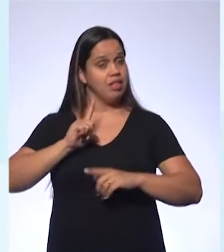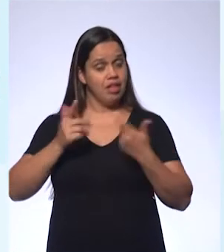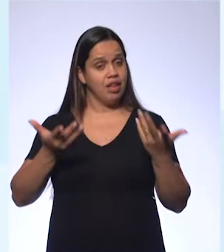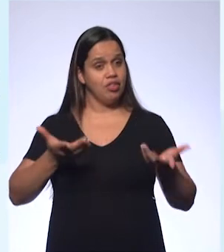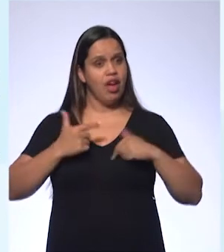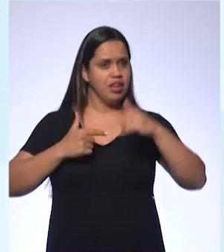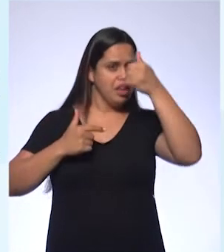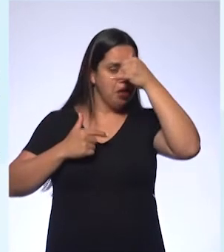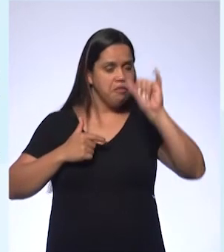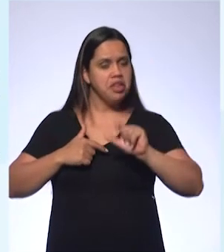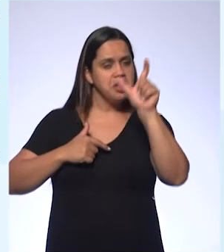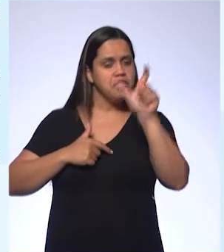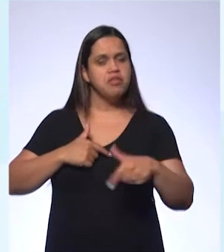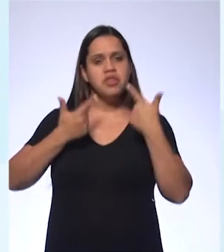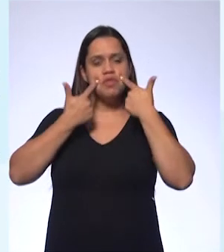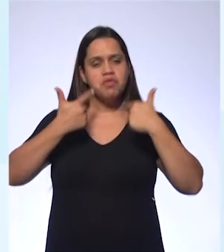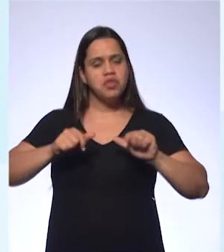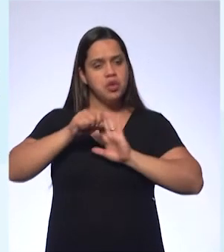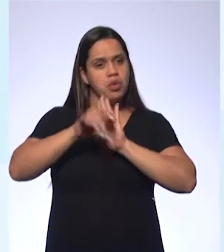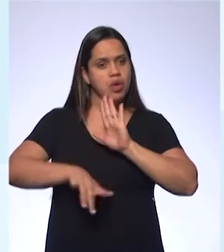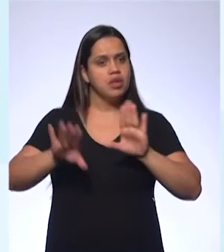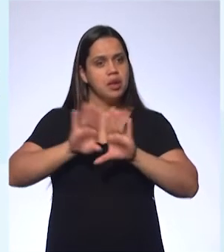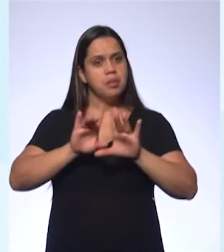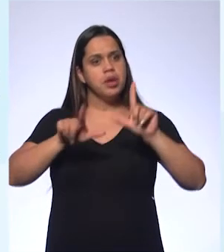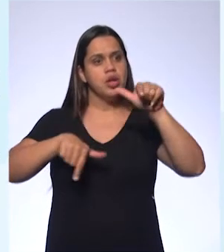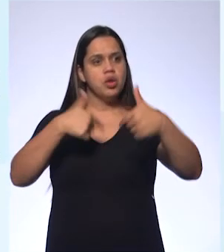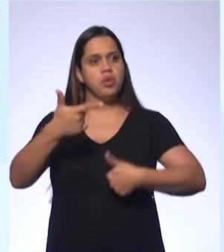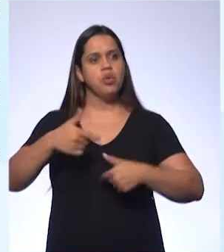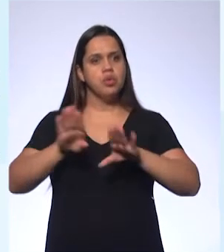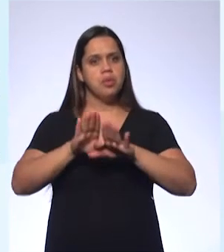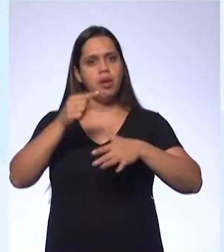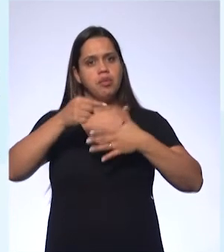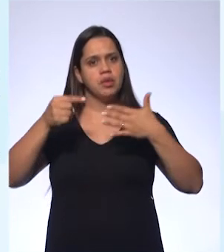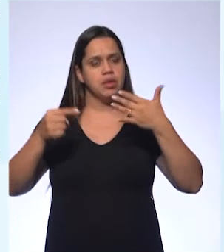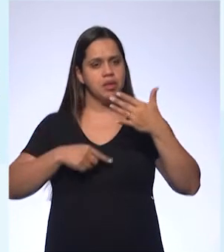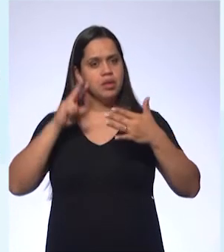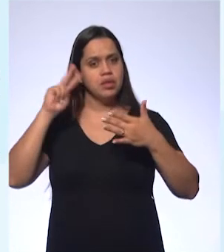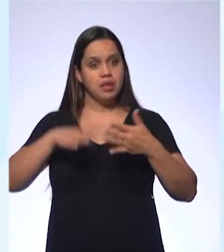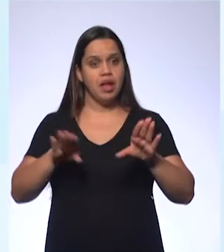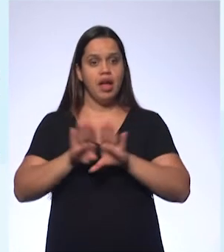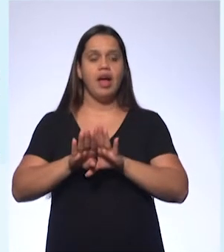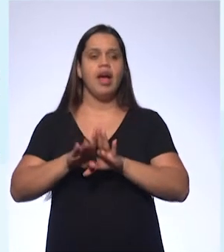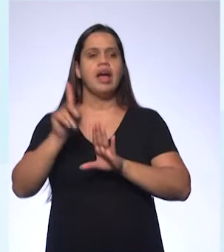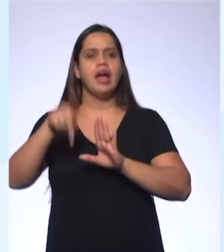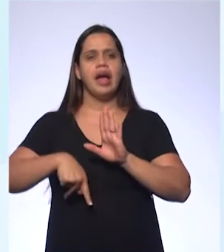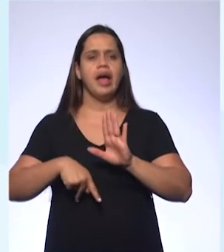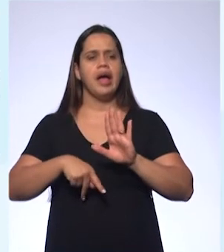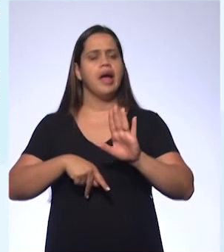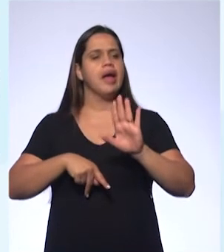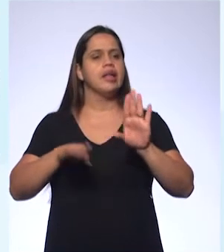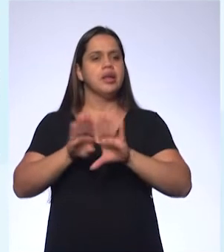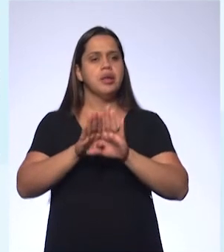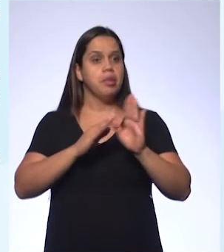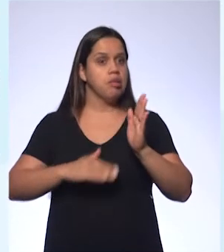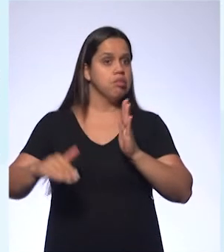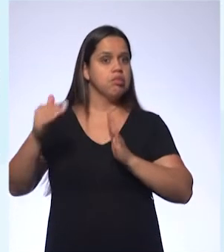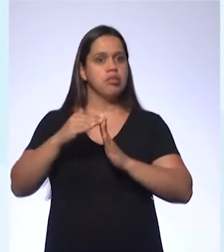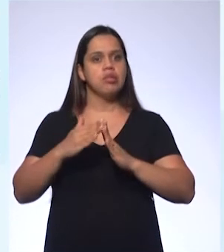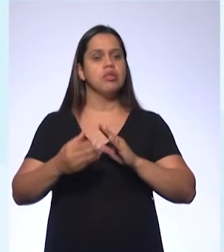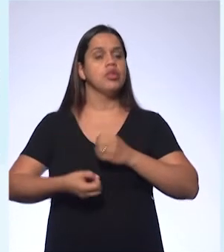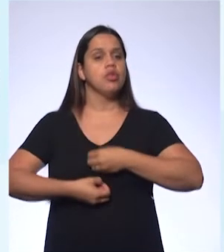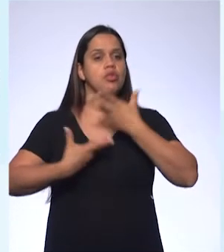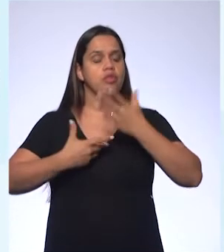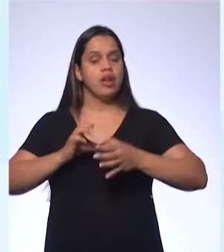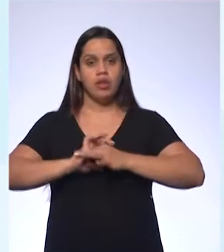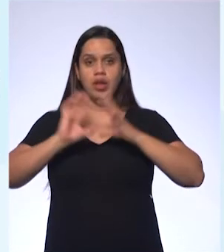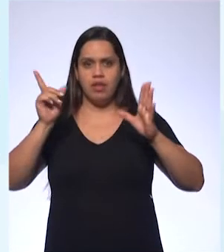o uso de figuras de linguagem e outros elementos rebuscados na narrativa, redundando no uso do verso livre em uma